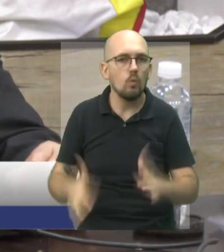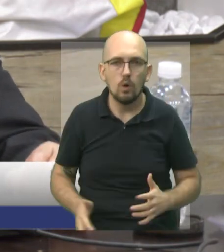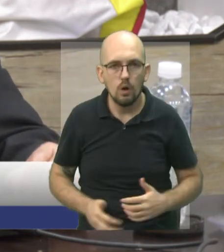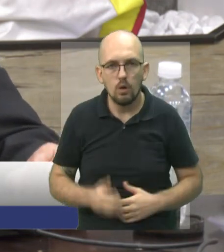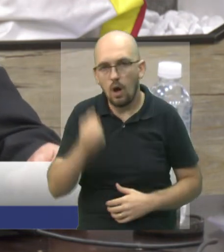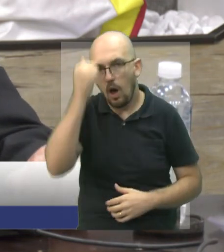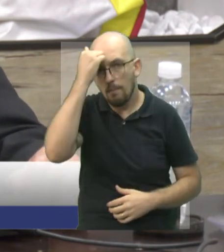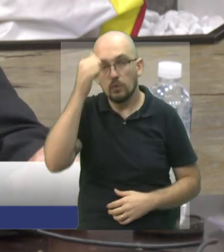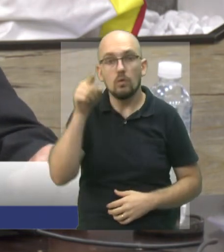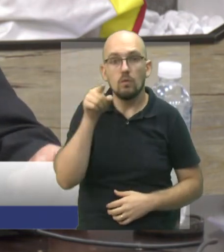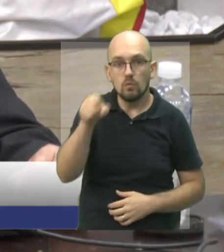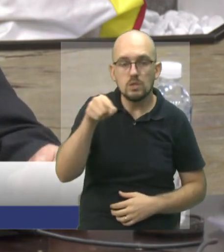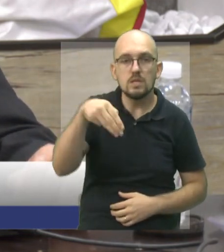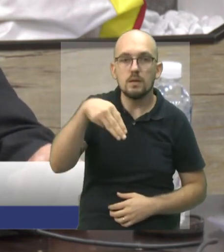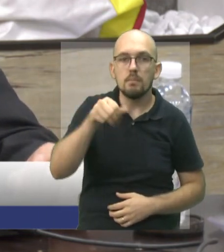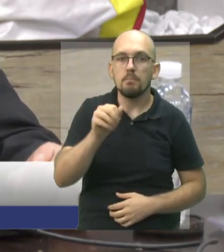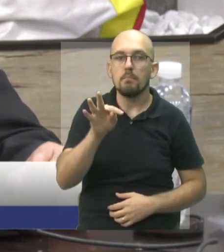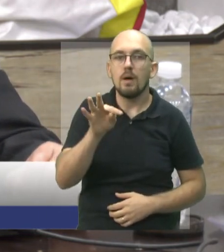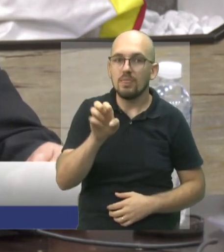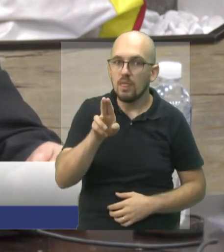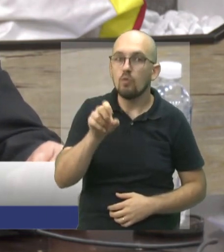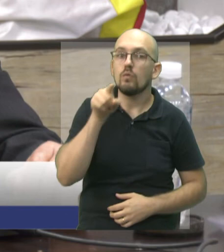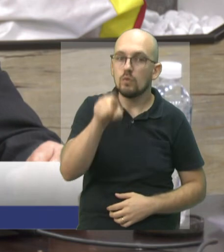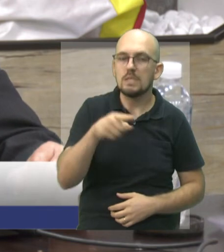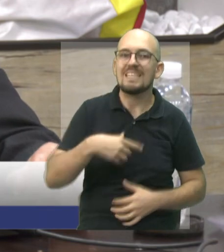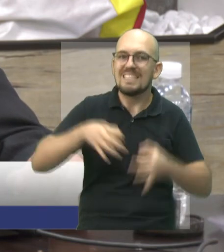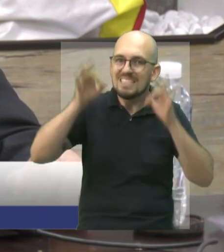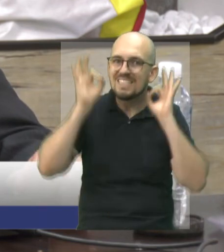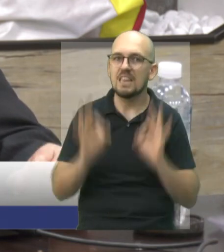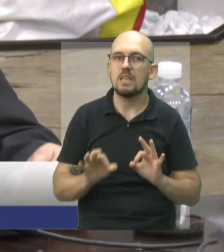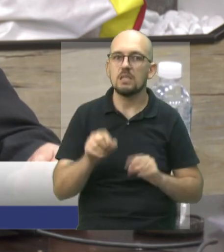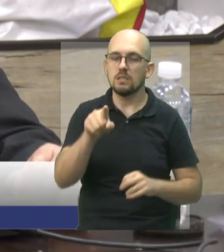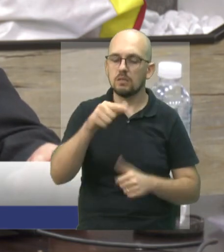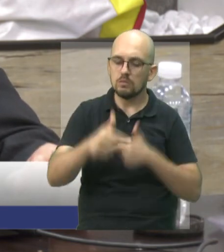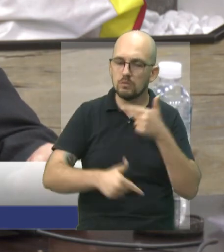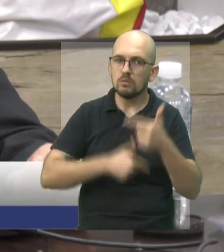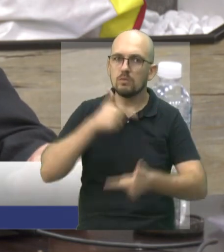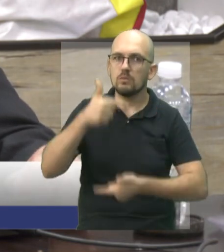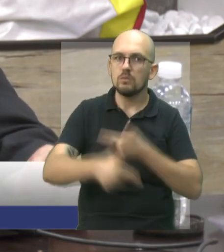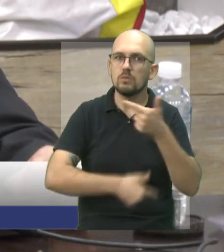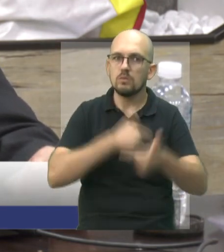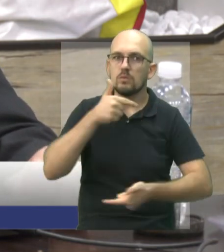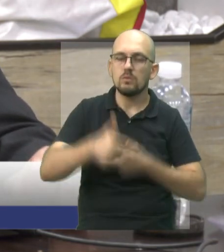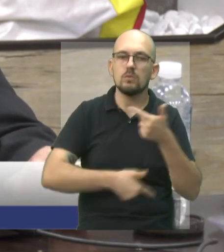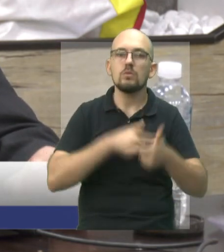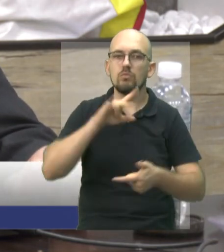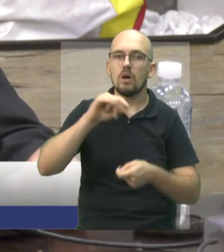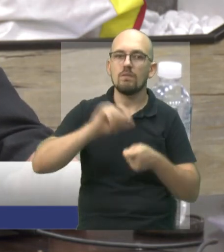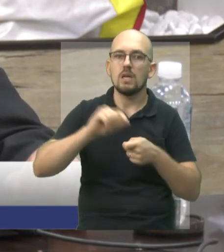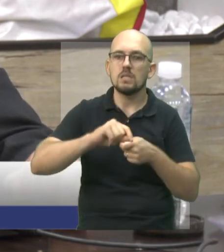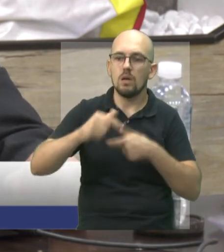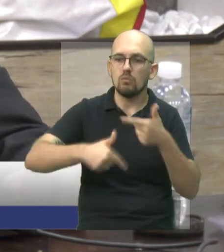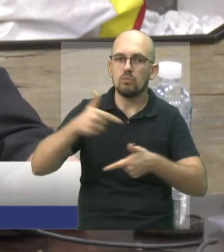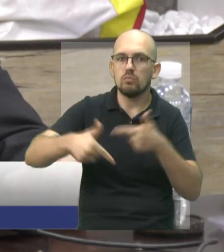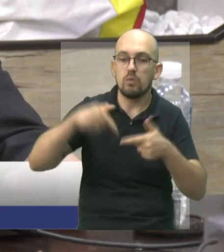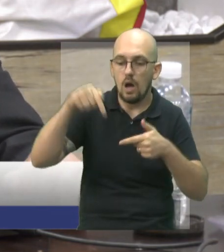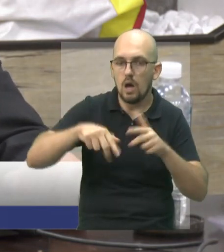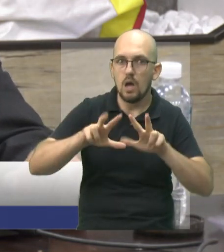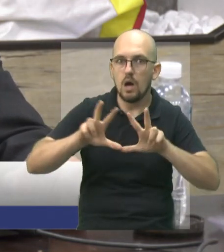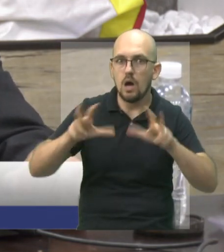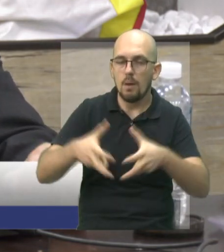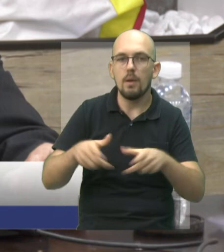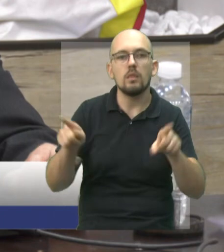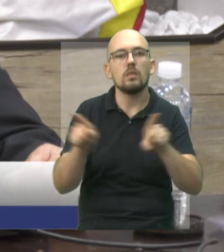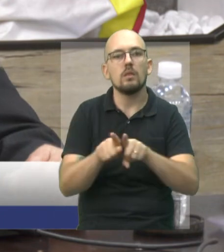Você, Matheus, tenho certeza que com o trabalho que vocês vão fazer aqui nessa Câmara, e já